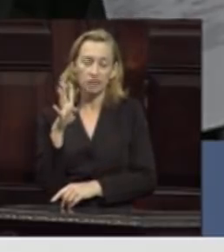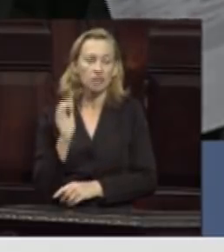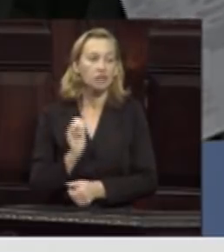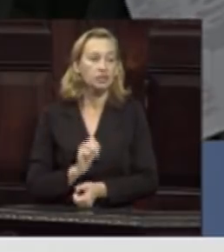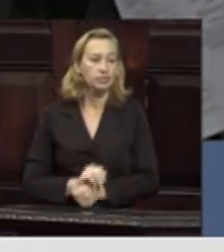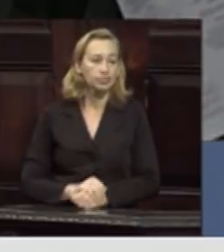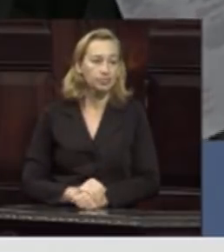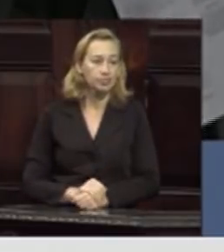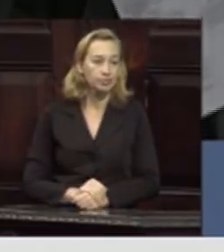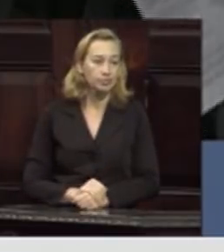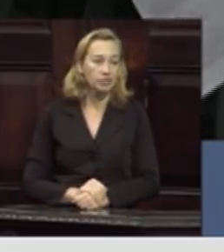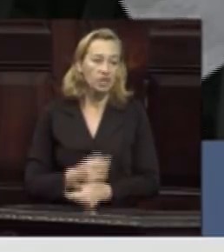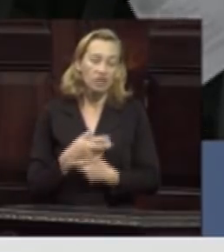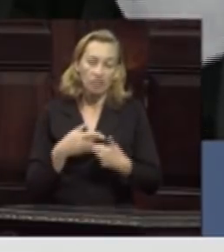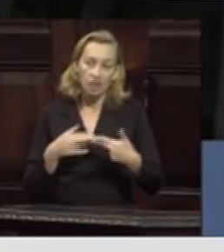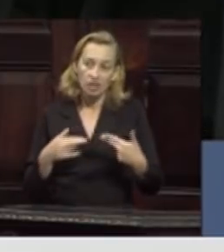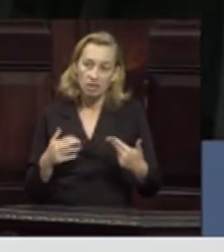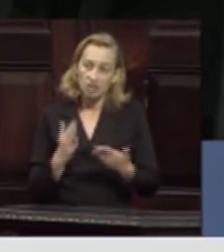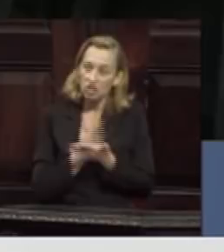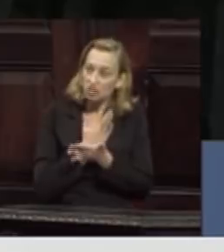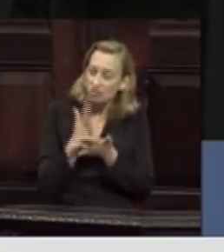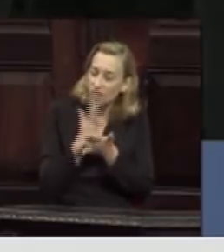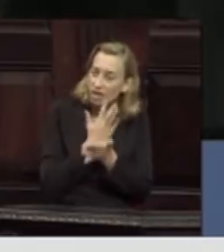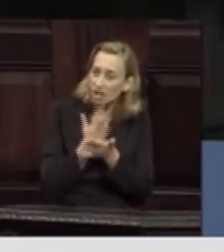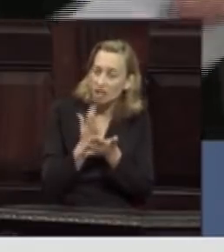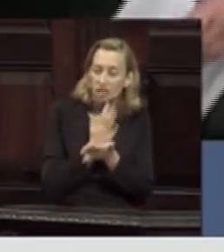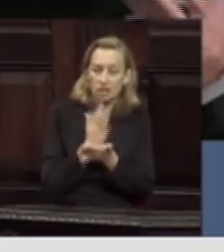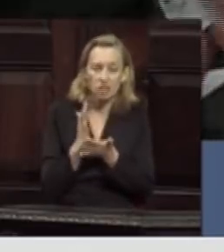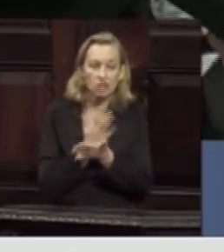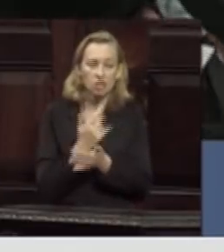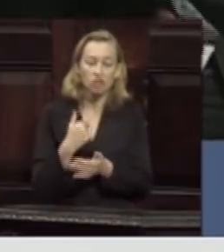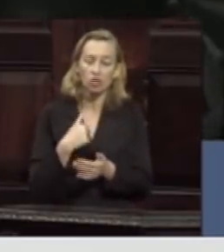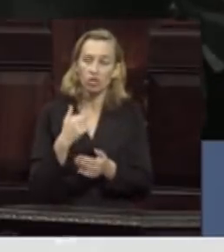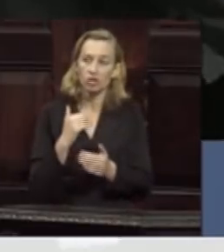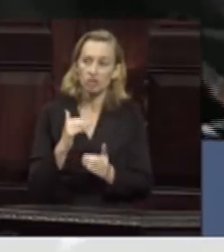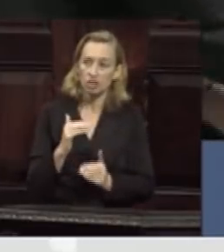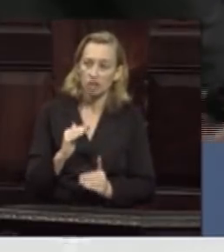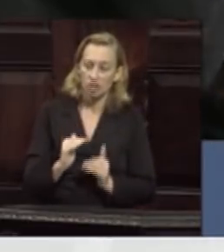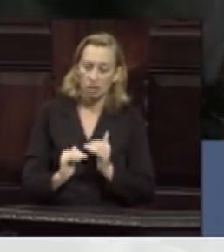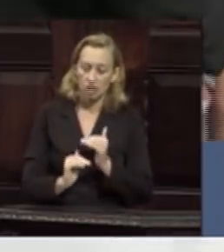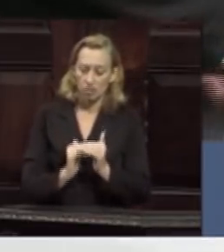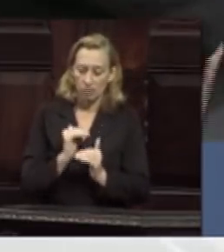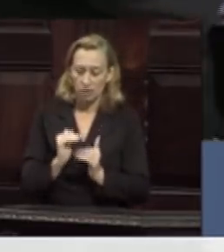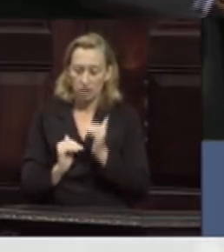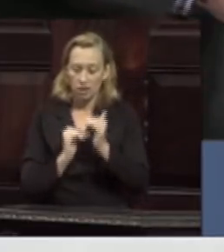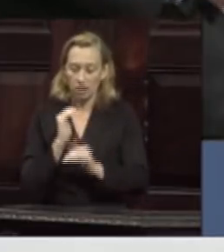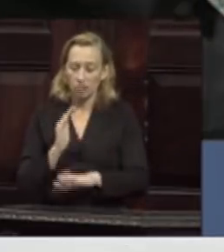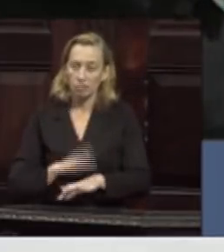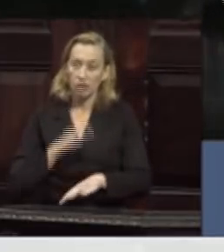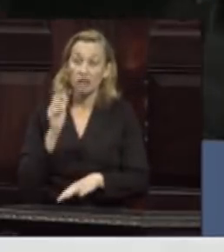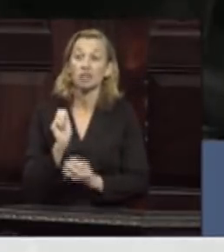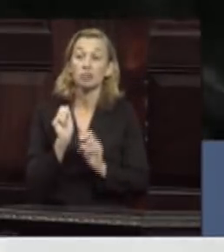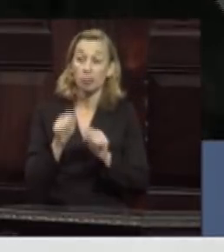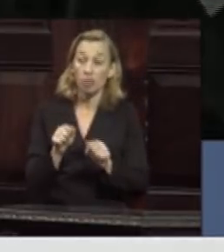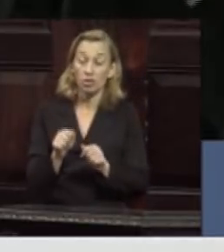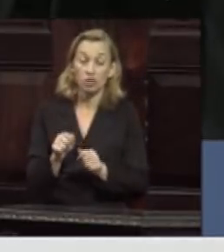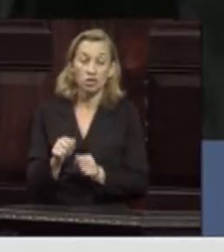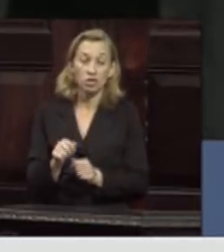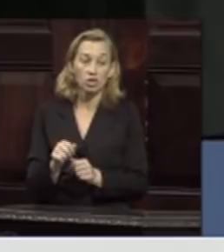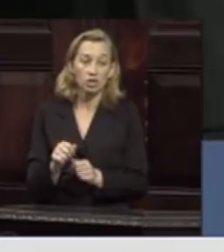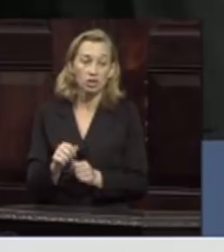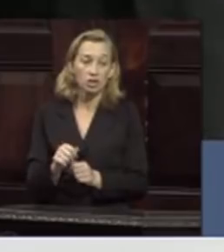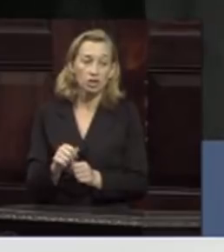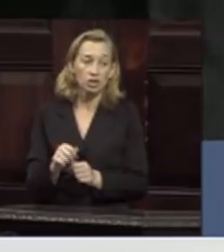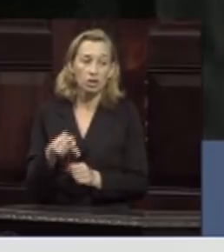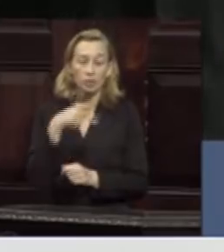casa, que muitas das vezes a gente faz o avanço que é possível para julgar uma luta no outro patamar. Então a